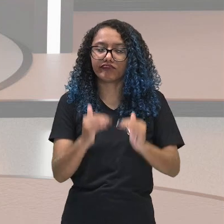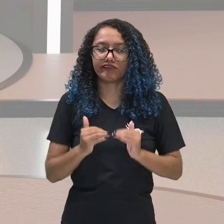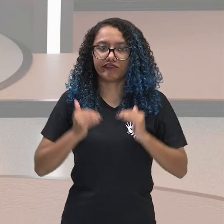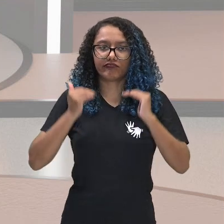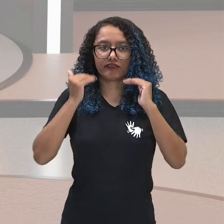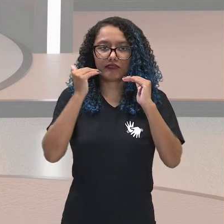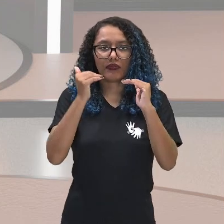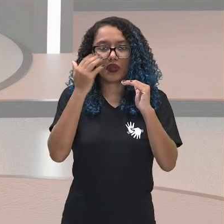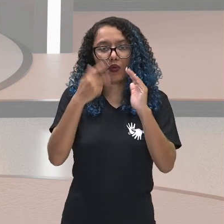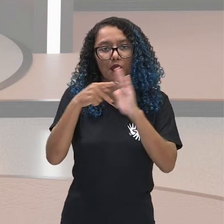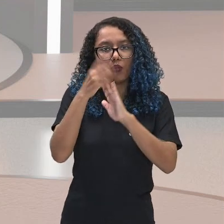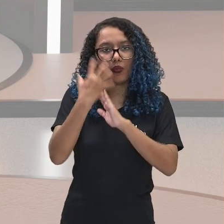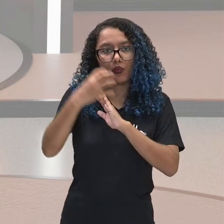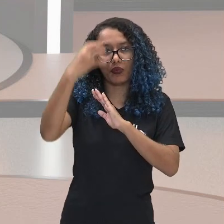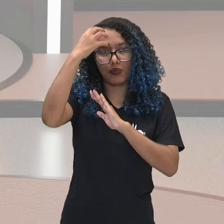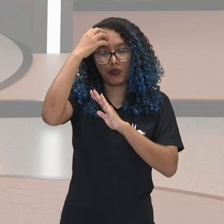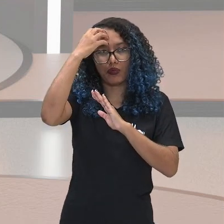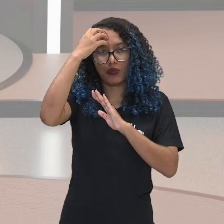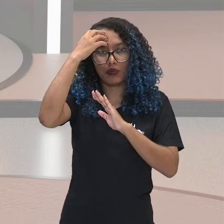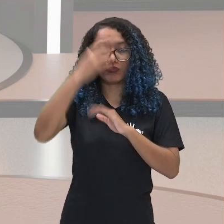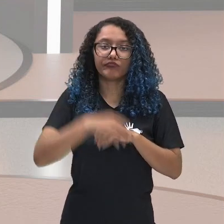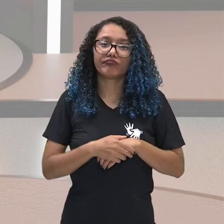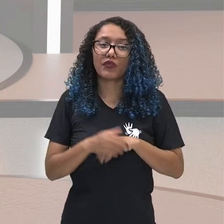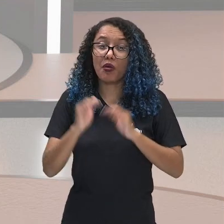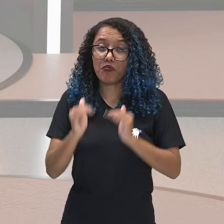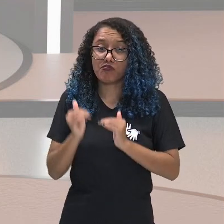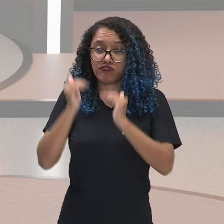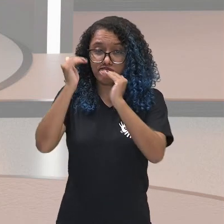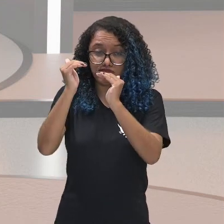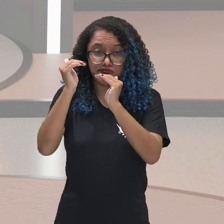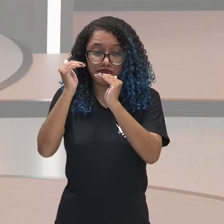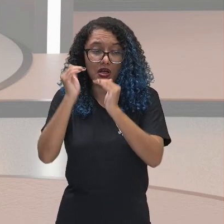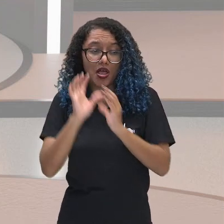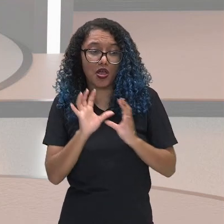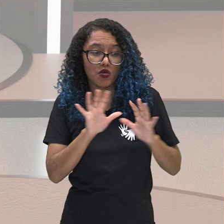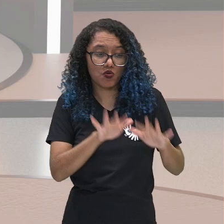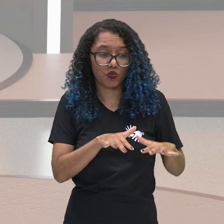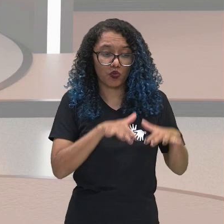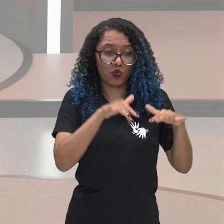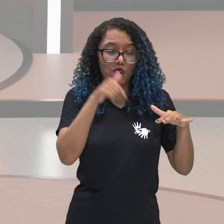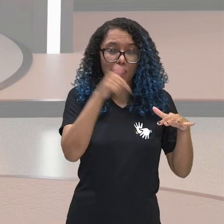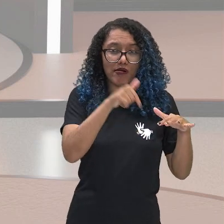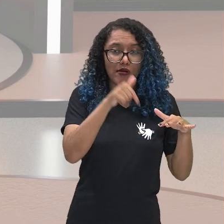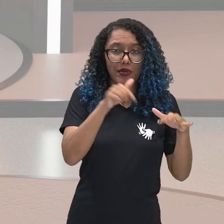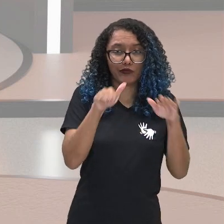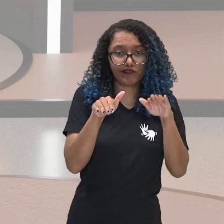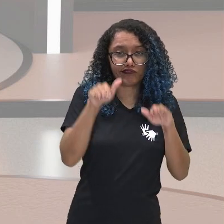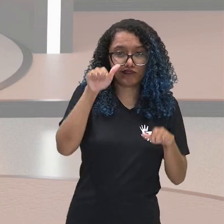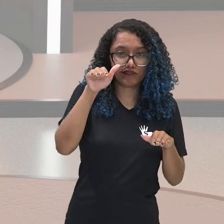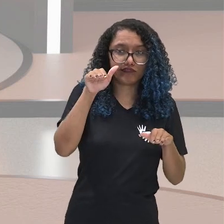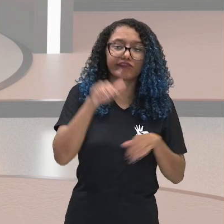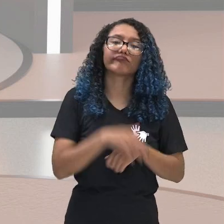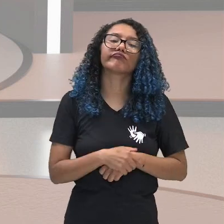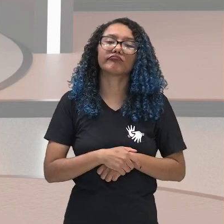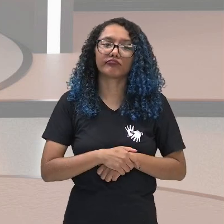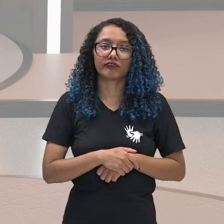sobre os representantes do Estado. Então, observa aí, não é mesmo, que essa